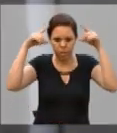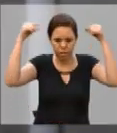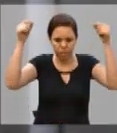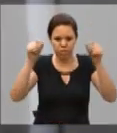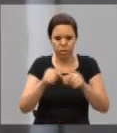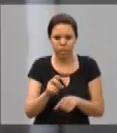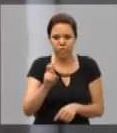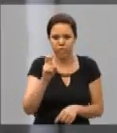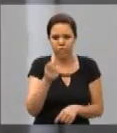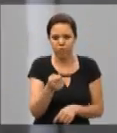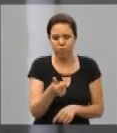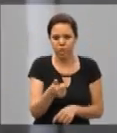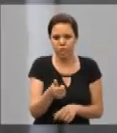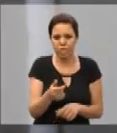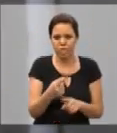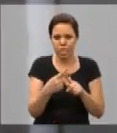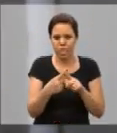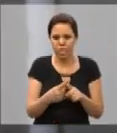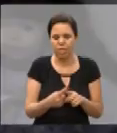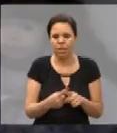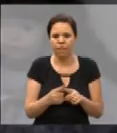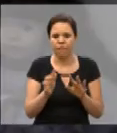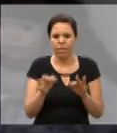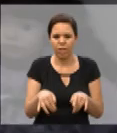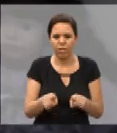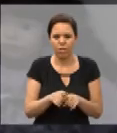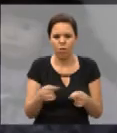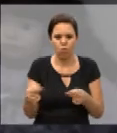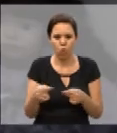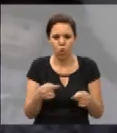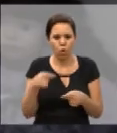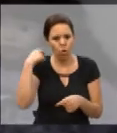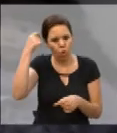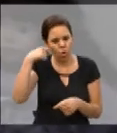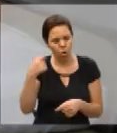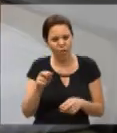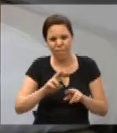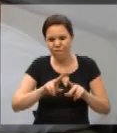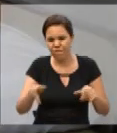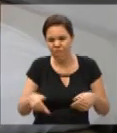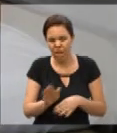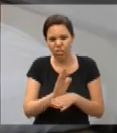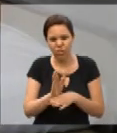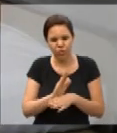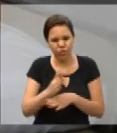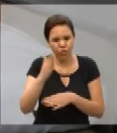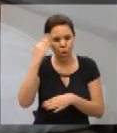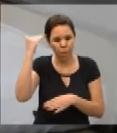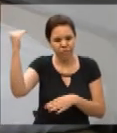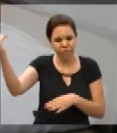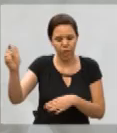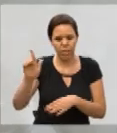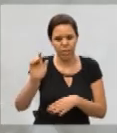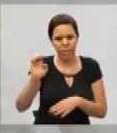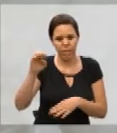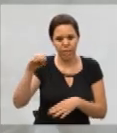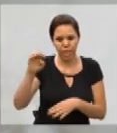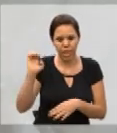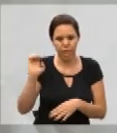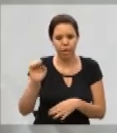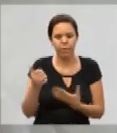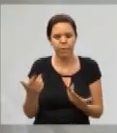5 finalistas. E eu tô concorrendo com atores que fizeram Game of Thrones, fizeram aquela série Spartacus. Eu tô